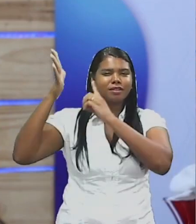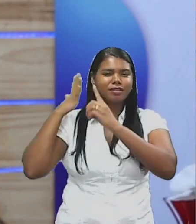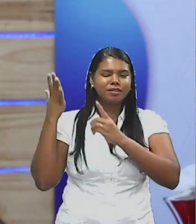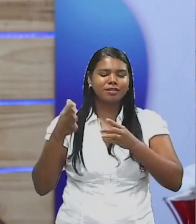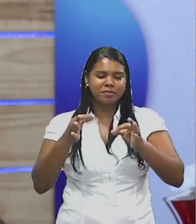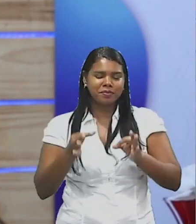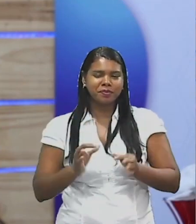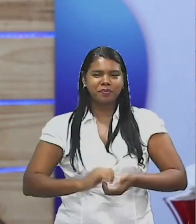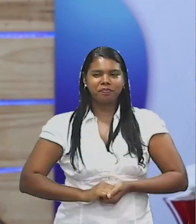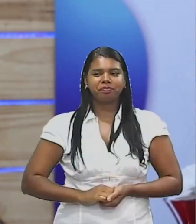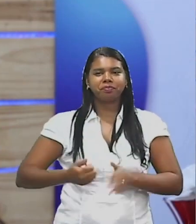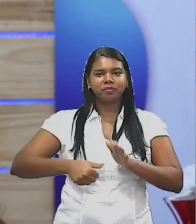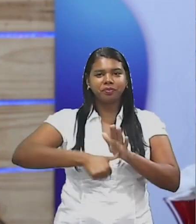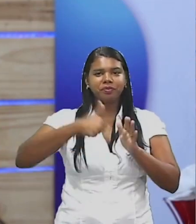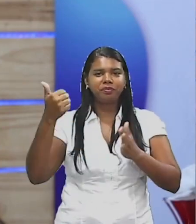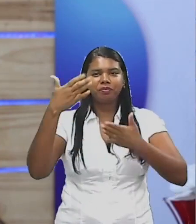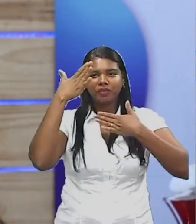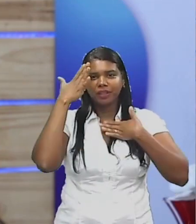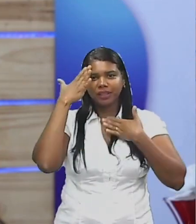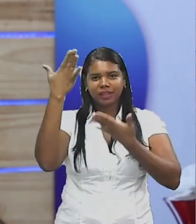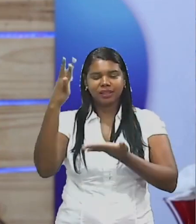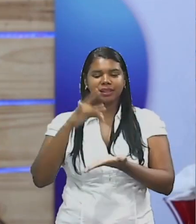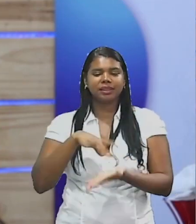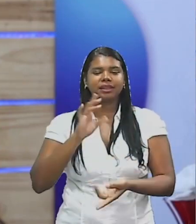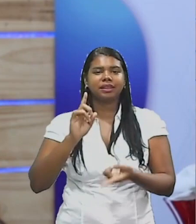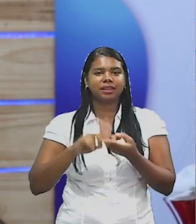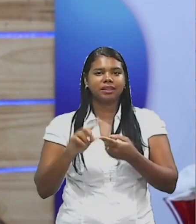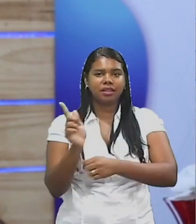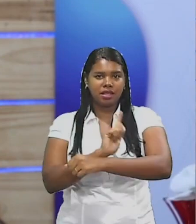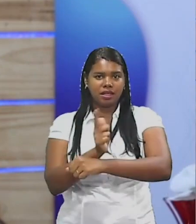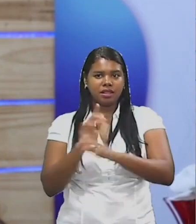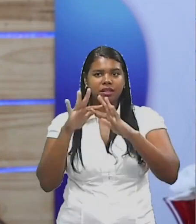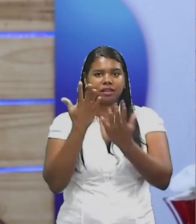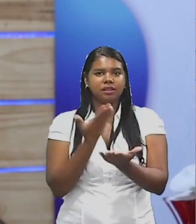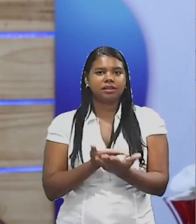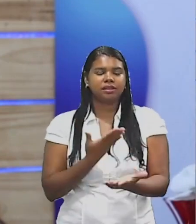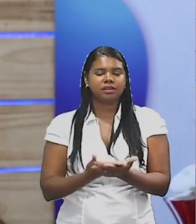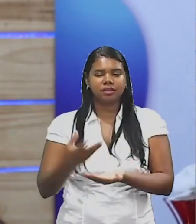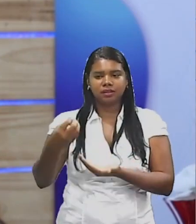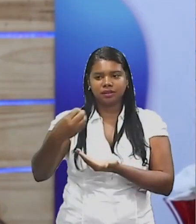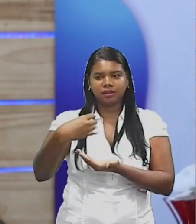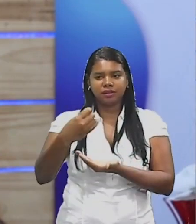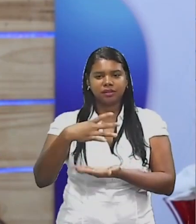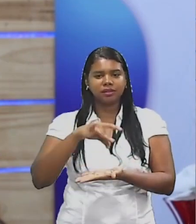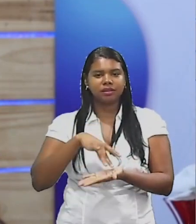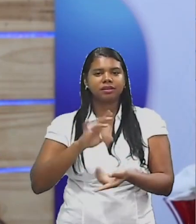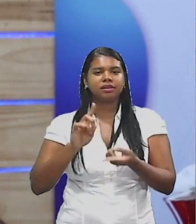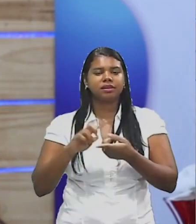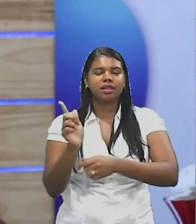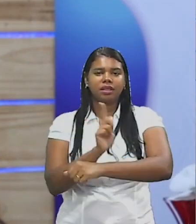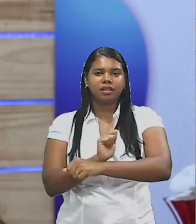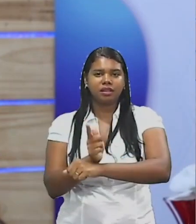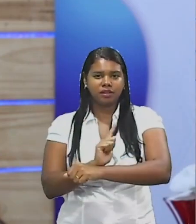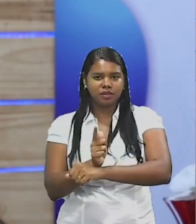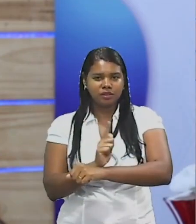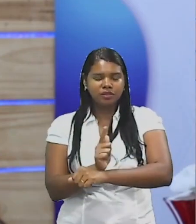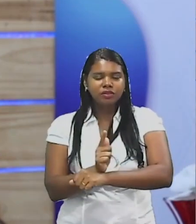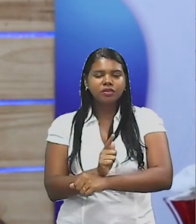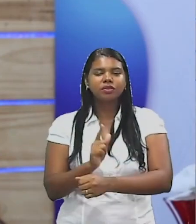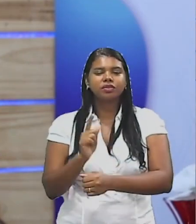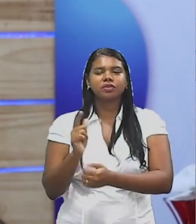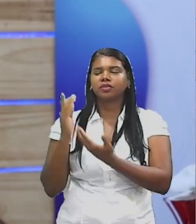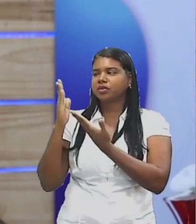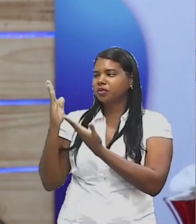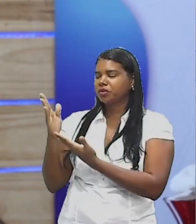certo? Primeiramente, eu quero agradecer também aqui a gestão da escola, né, a gestão da ETEPAC, a nossa gestora, a nossa diretora, a